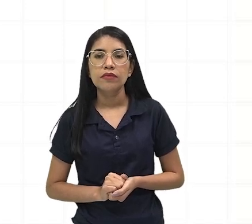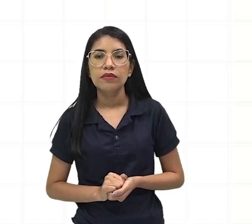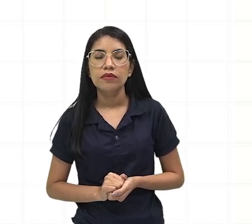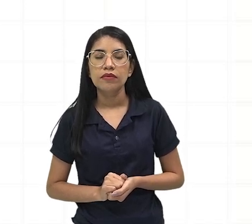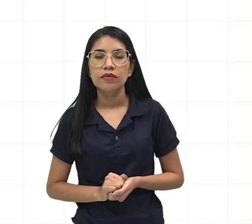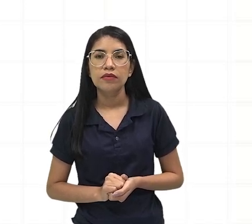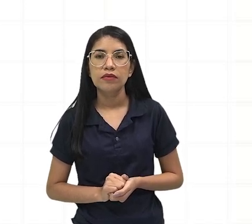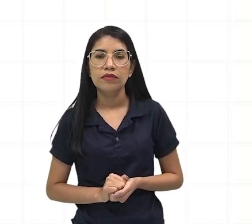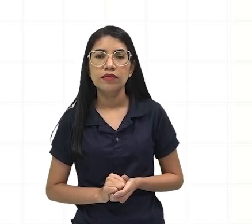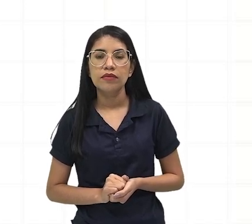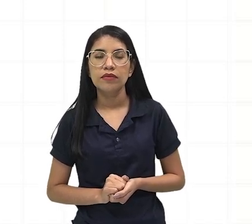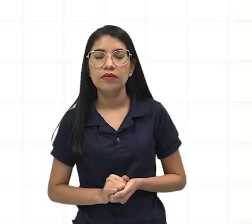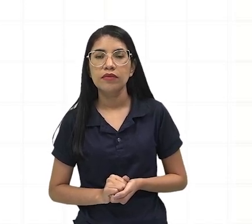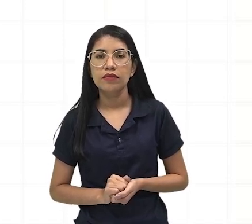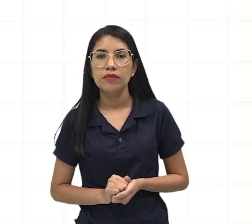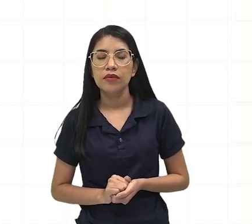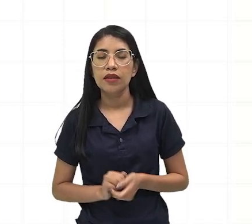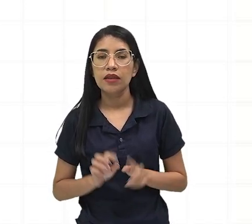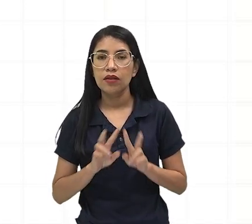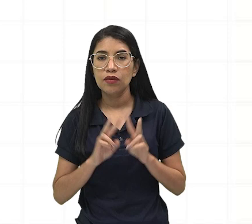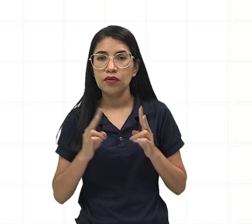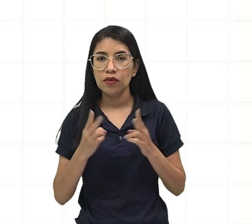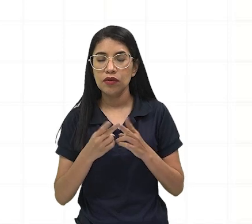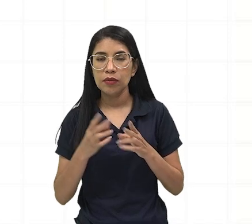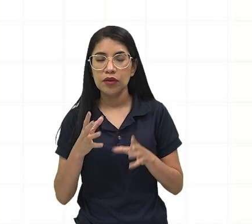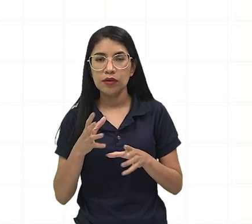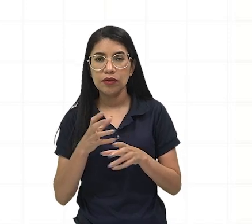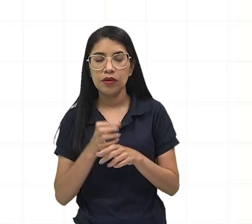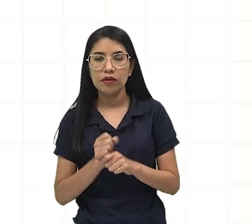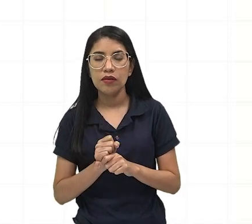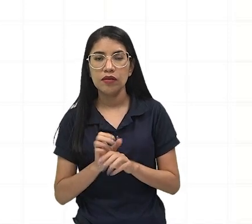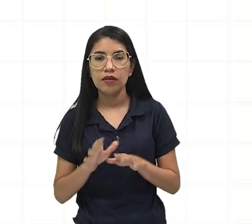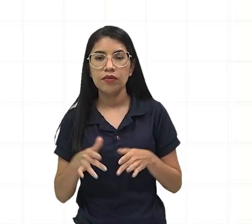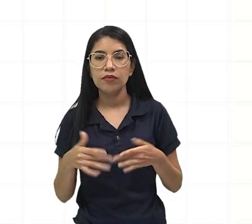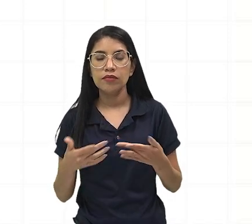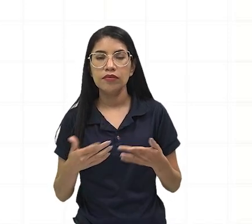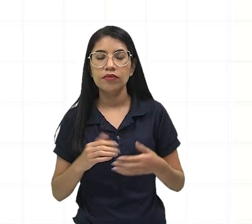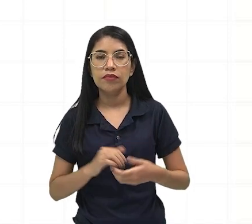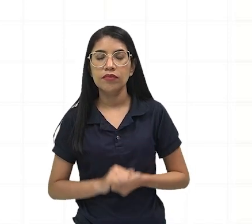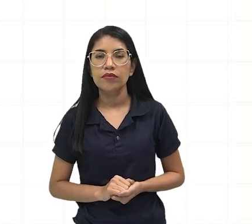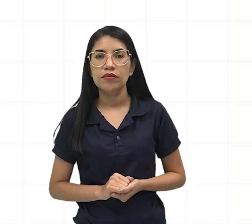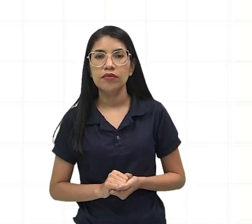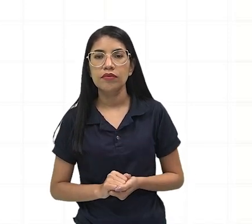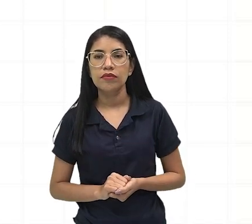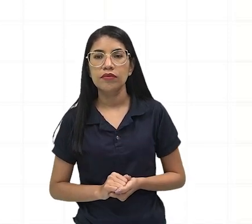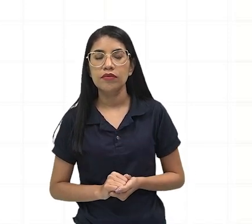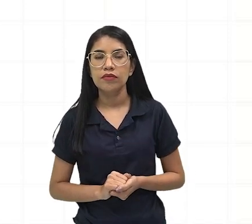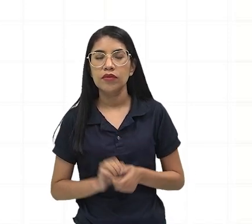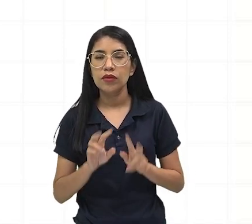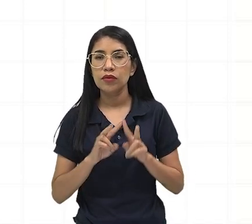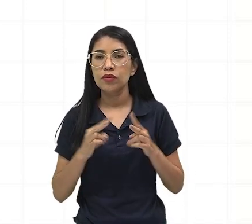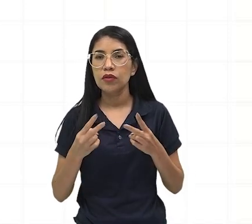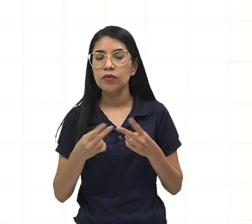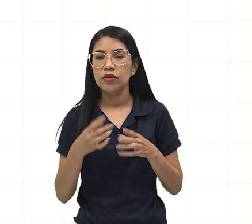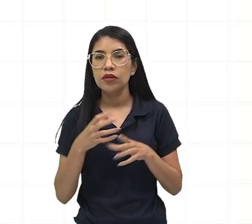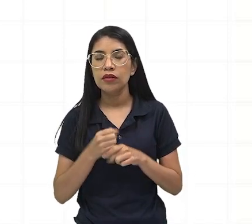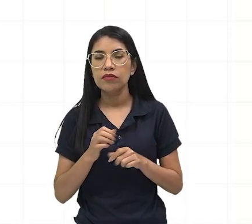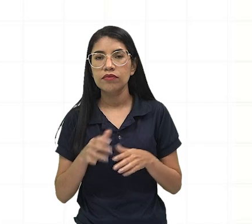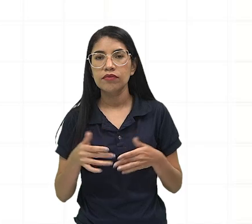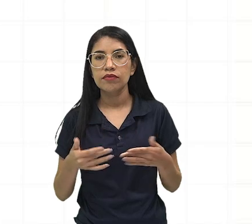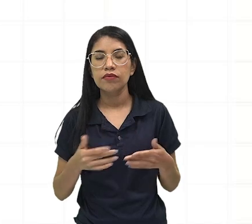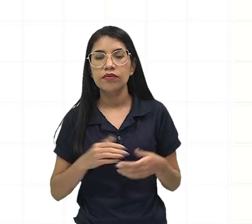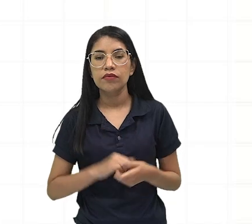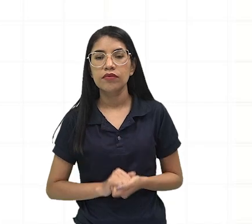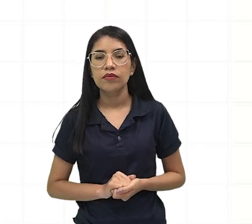O volume total, né? Nós temos aqui, Qual é o volume total?